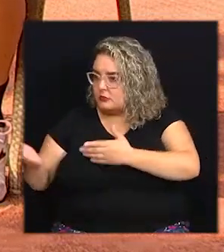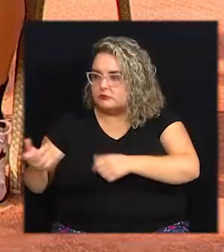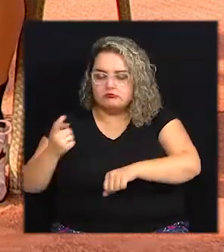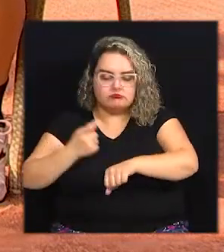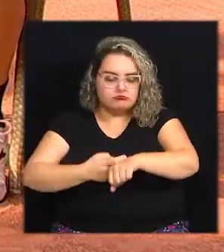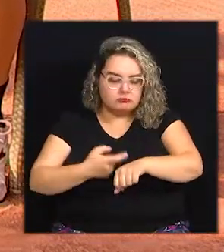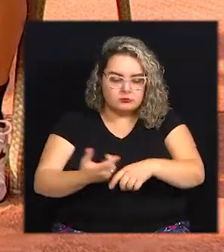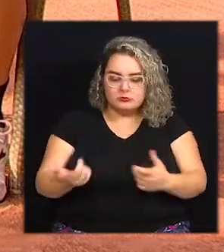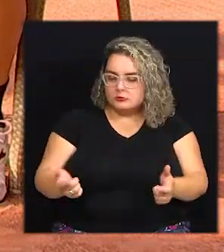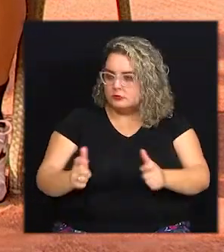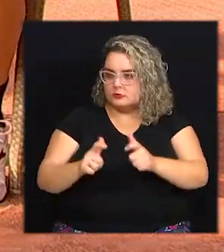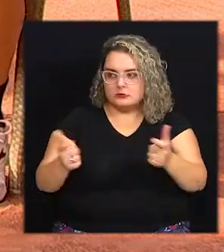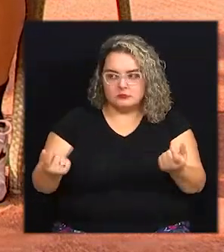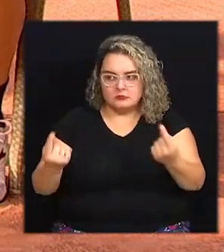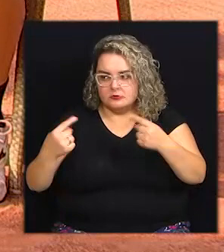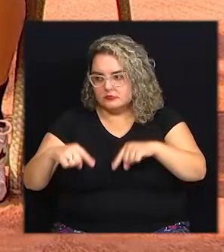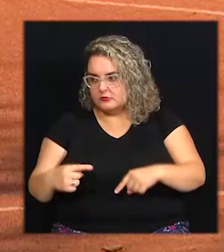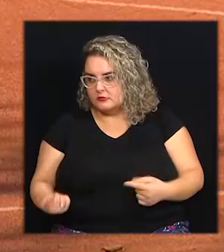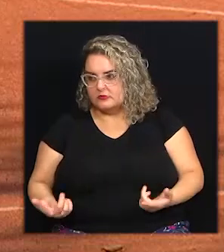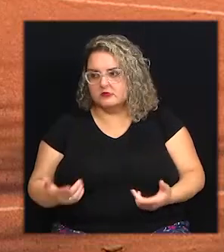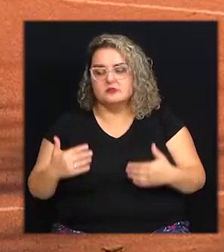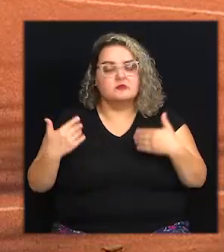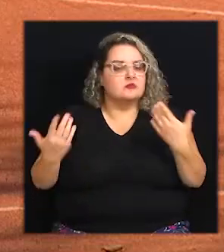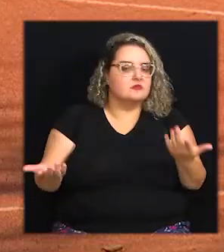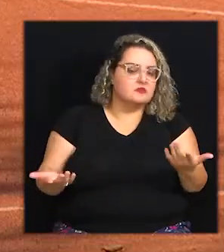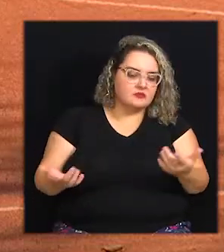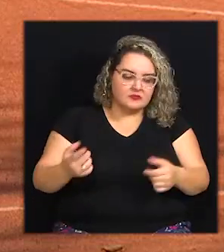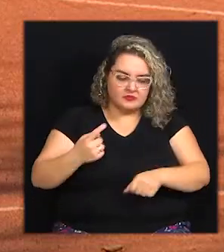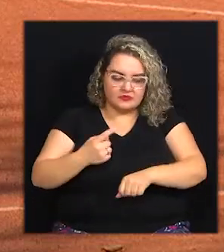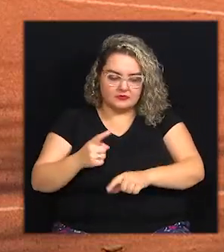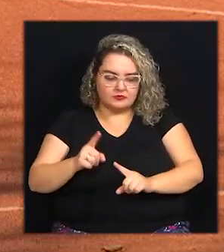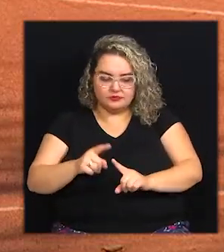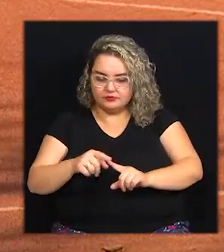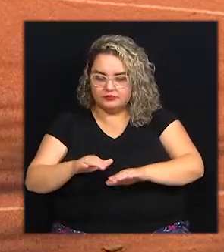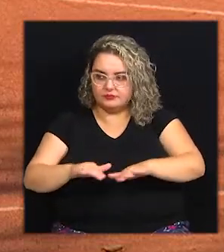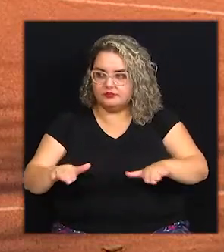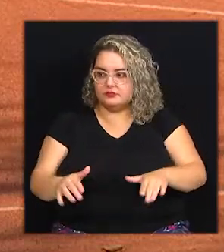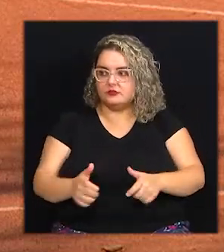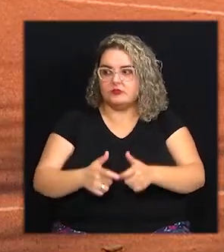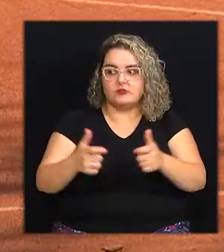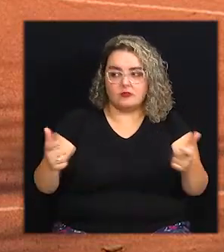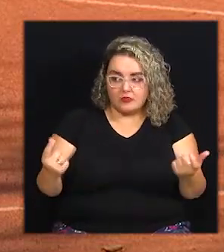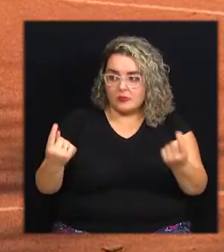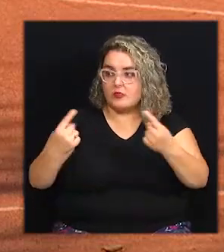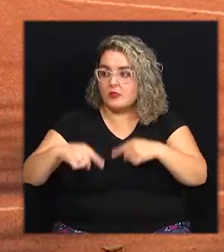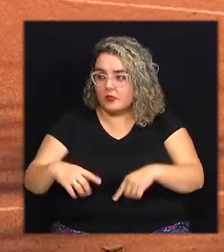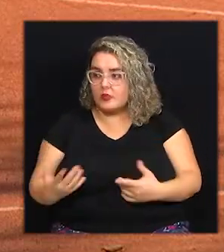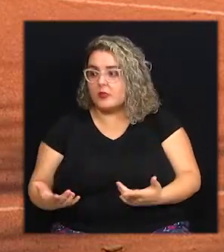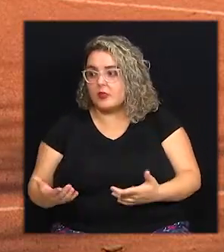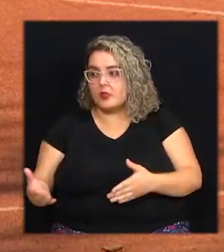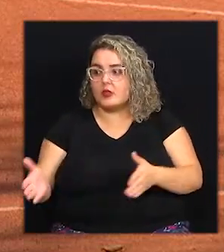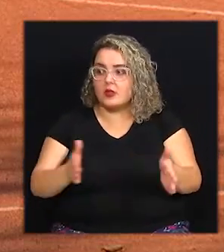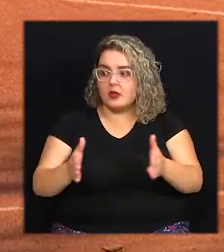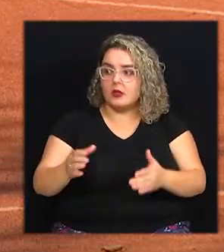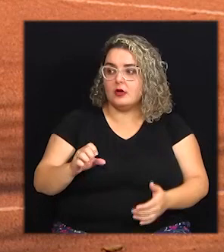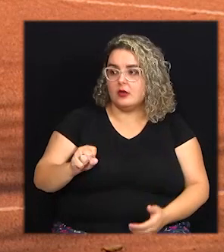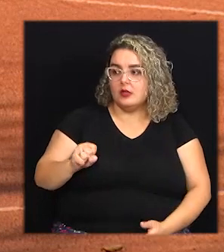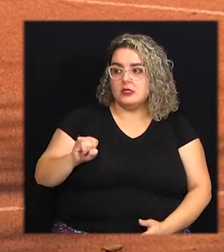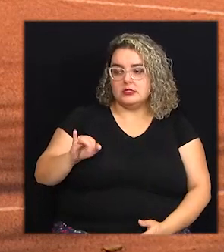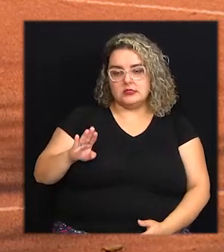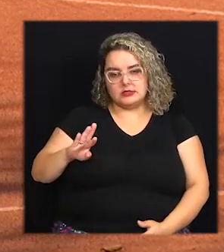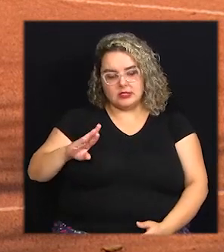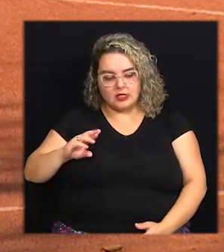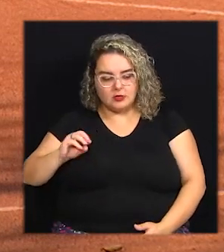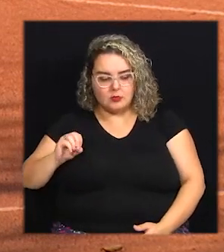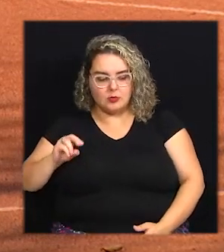piso duro também? A maioria dos torneios que você disputa, qual que é o tipo de piso? Cara, a maioria dos torneios que eu disputo atualmente é no